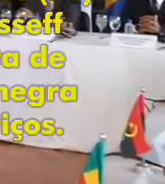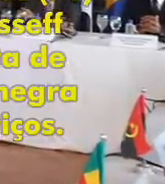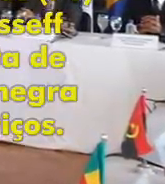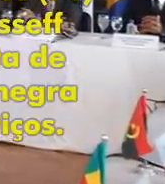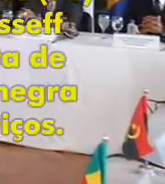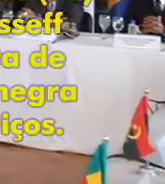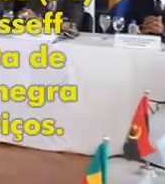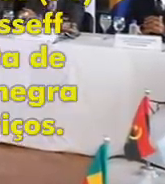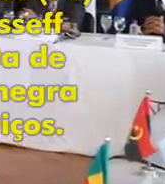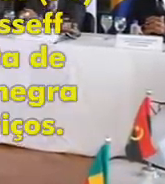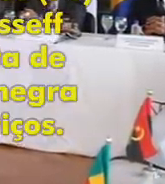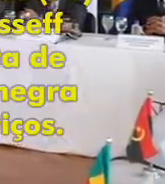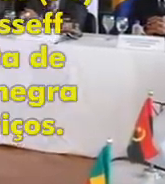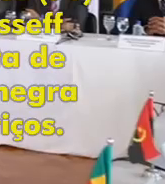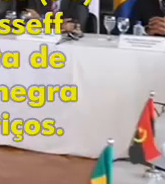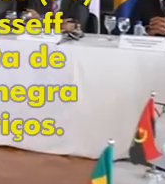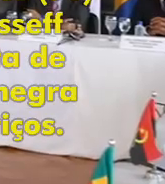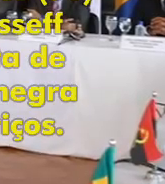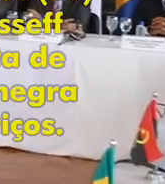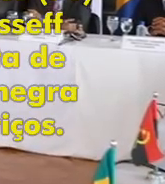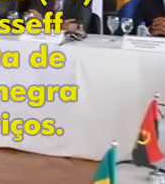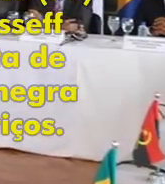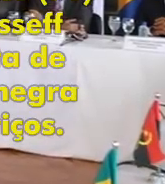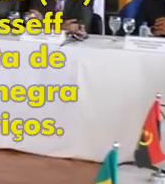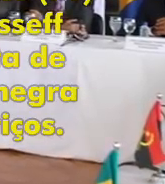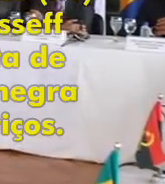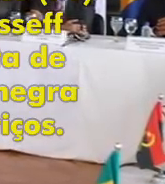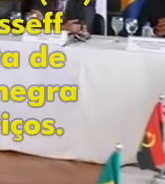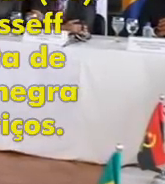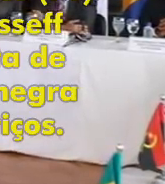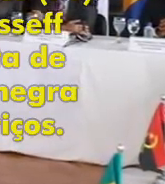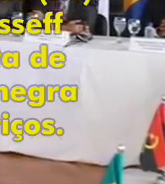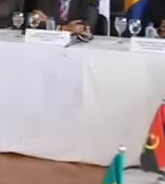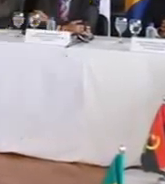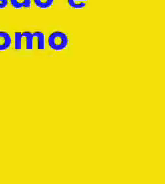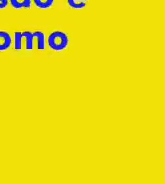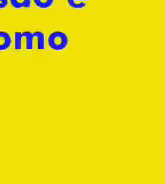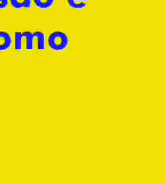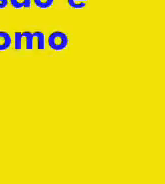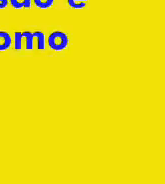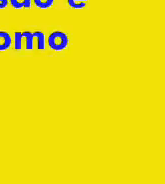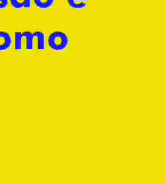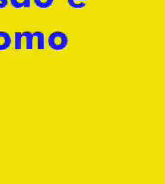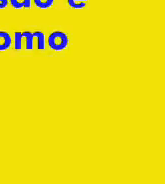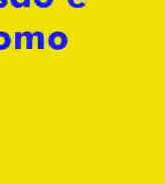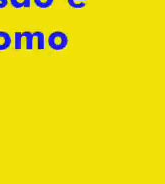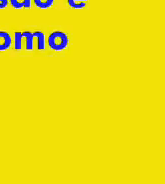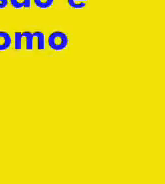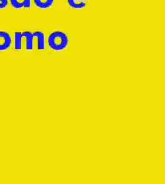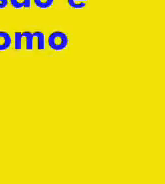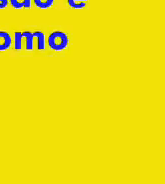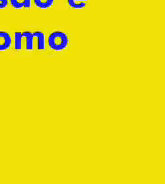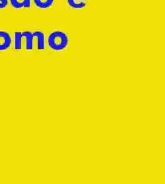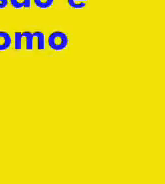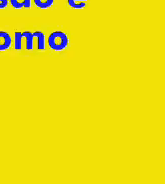muito mais de 150 milhões de homens e de mulheres e o Brasil se orgulha de ser a